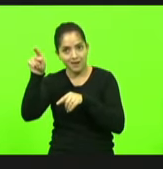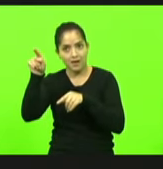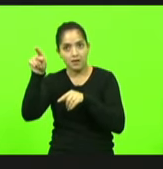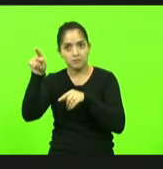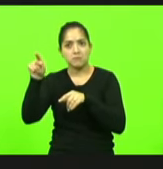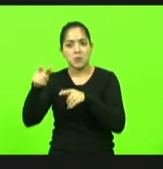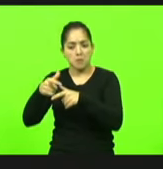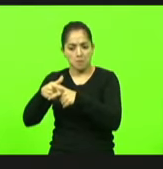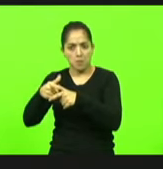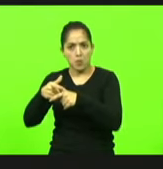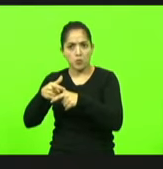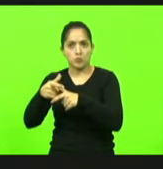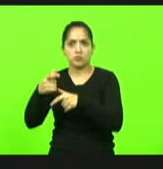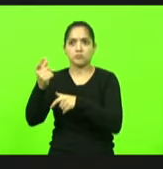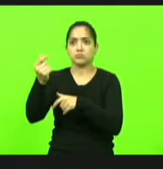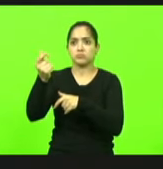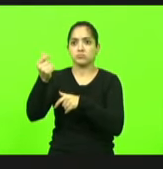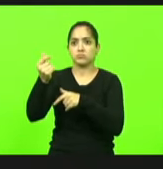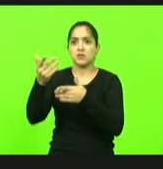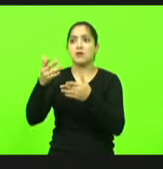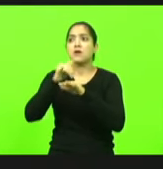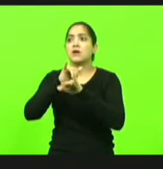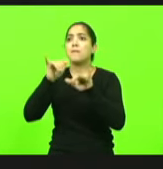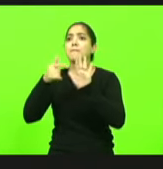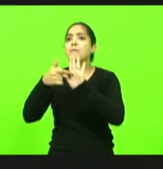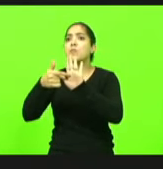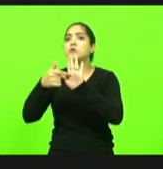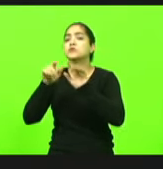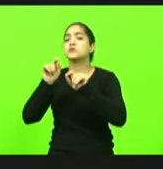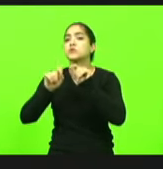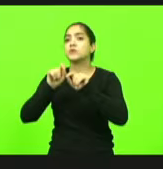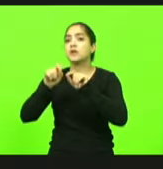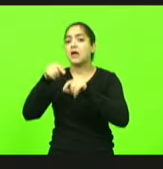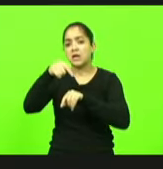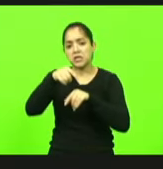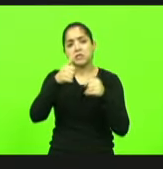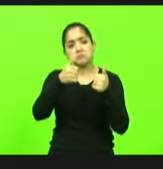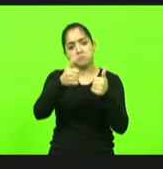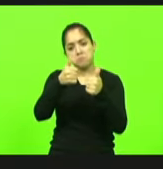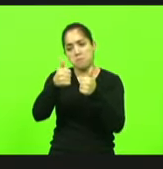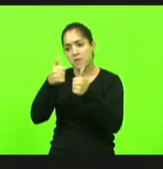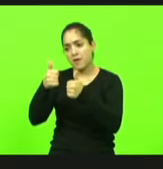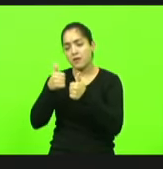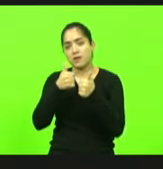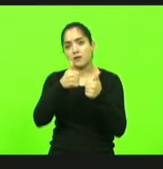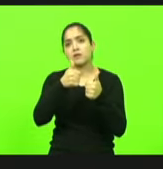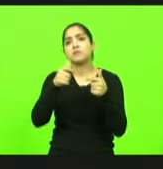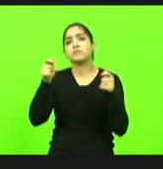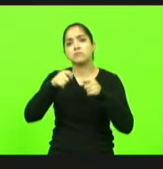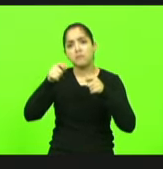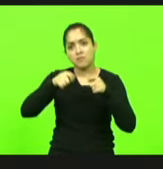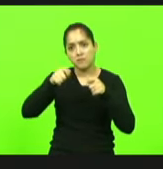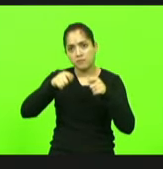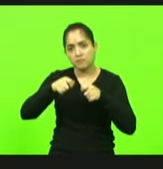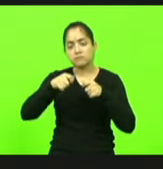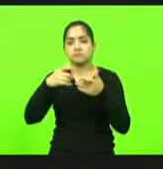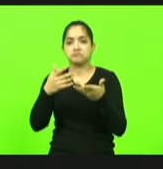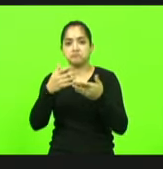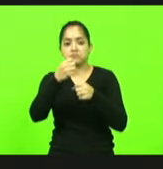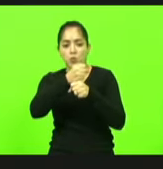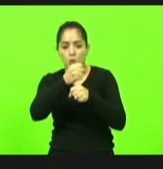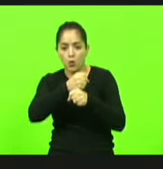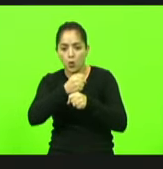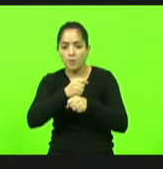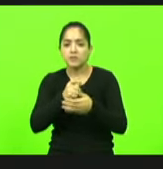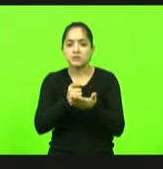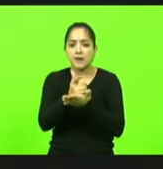escasso. E o que, qual é a mensagem que nós mandamos? Que Santa Catarina está bem, que nós podemos lidar aqui com as obras estaduais e também